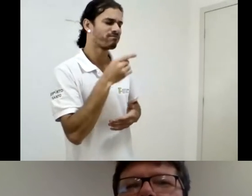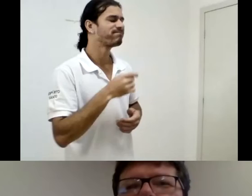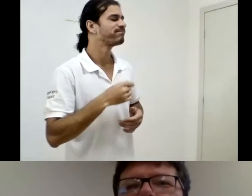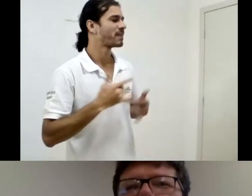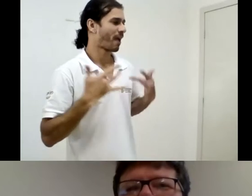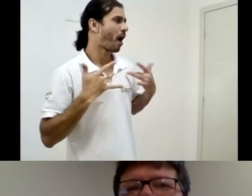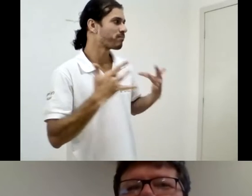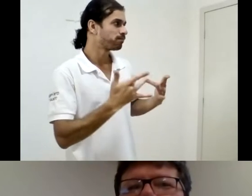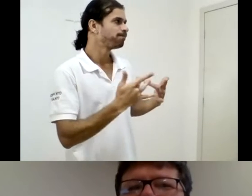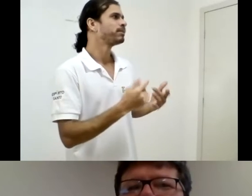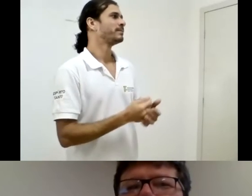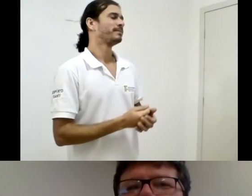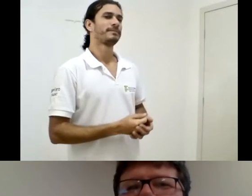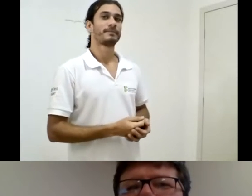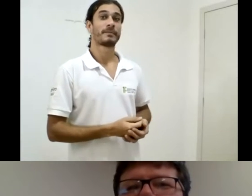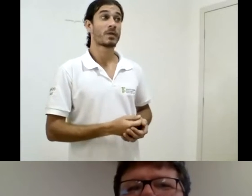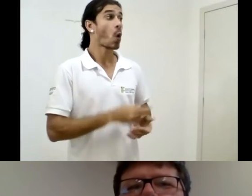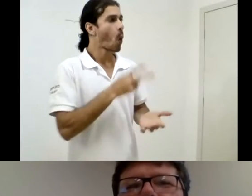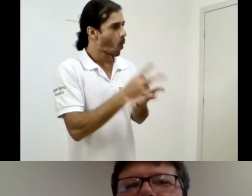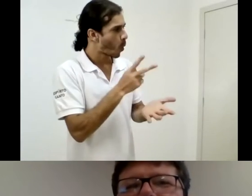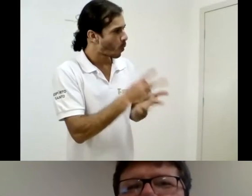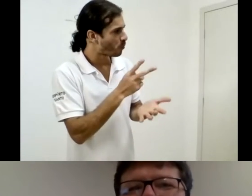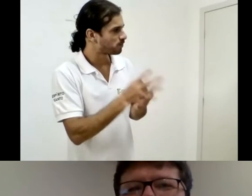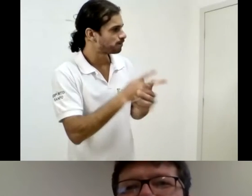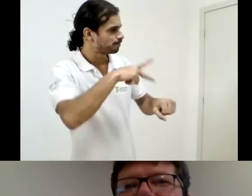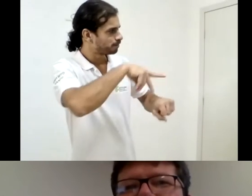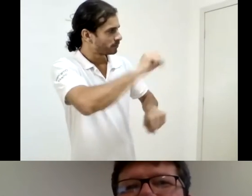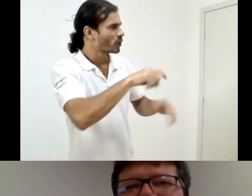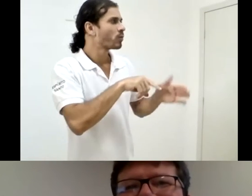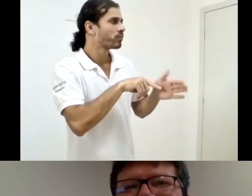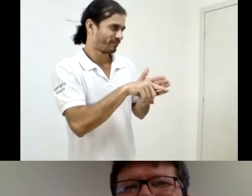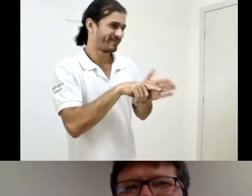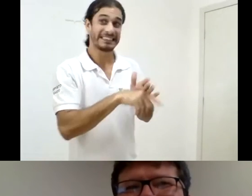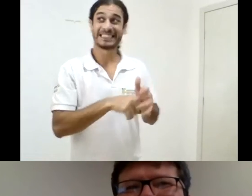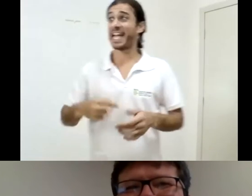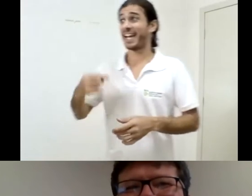que continuo na pós com as pesquisas. É, 34 anos, aí vou continuar.